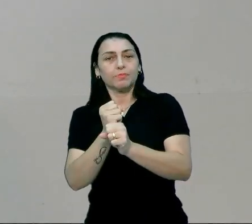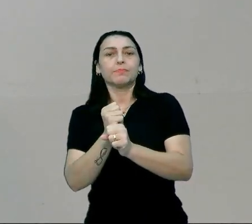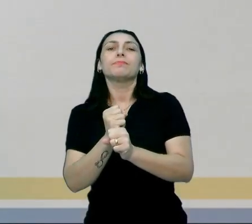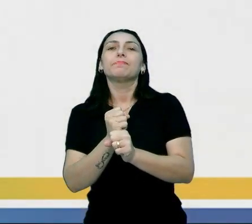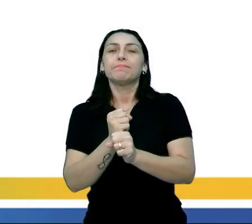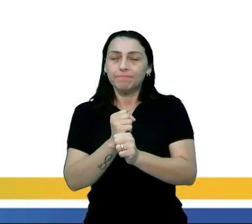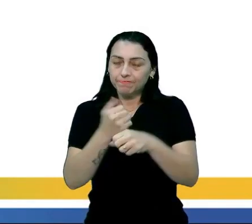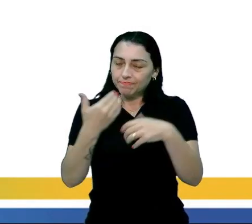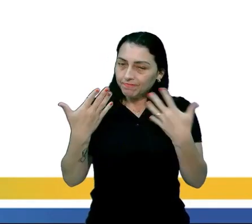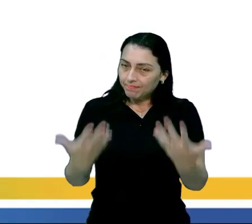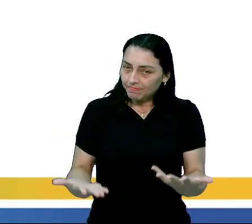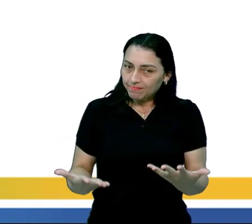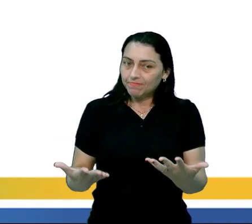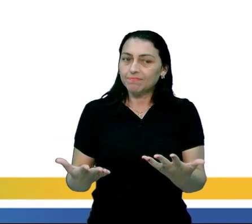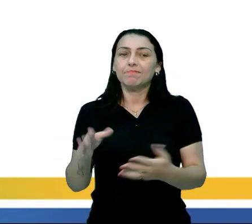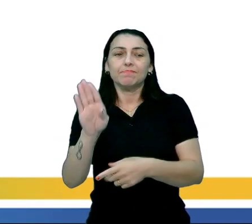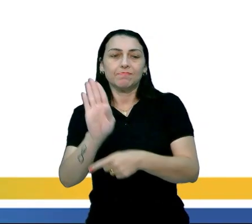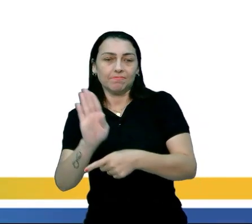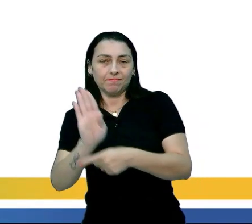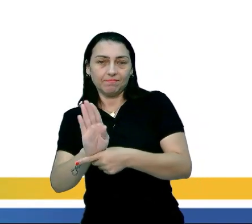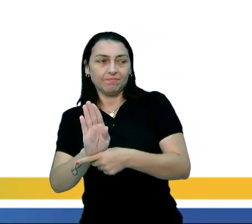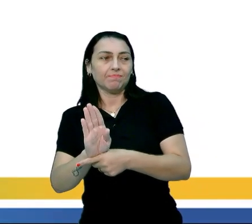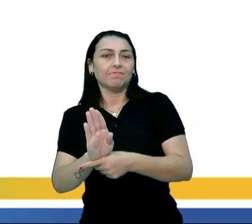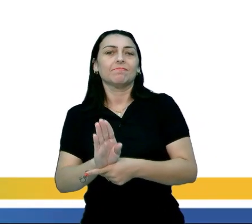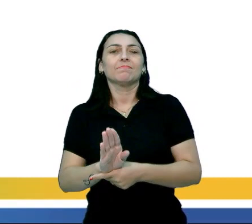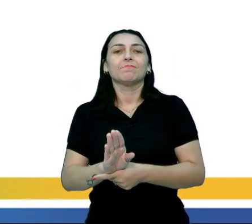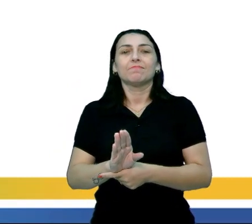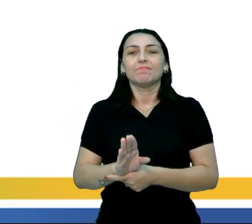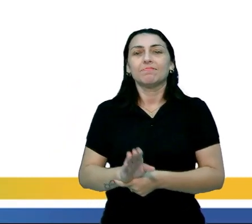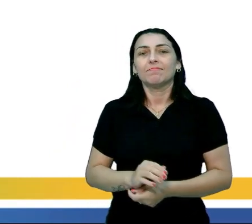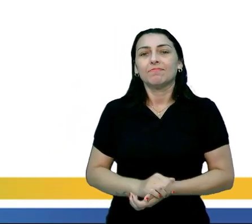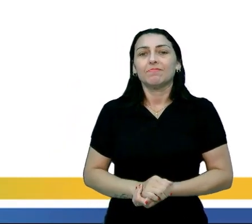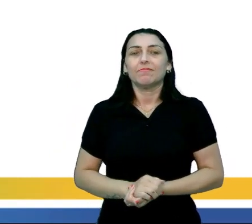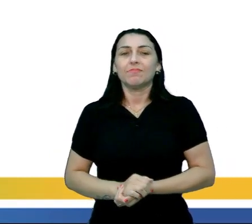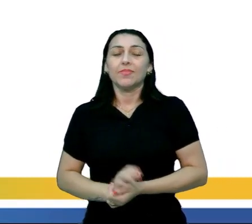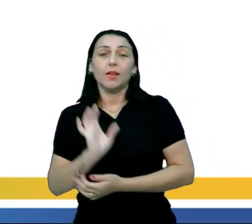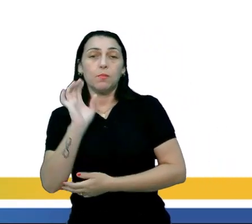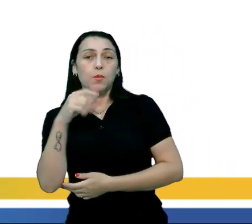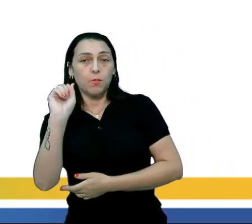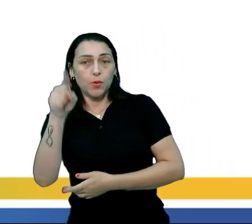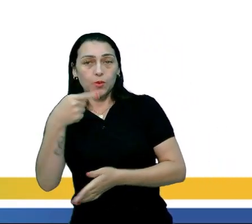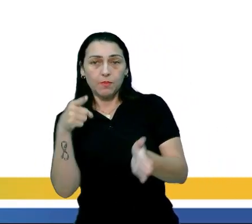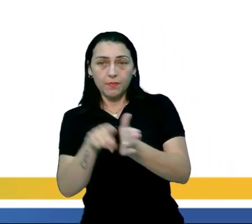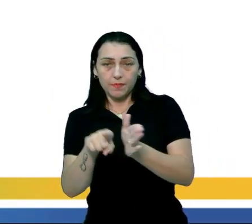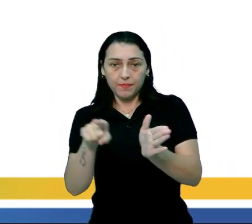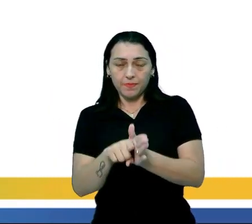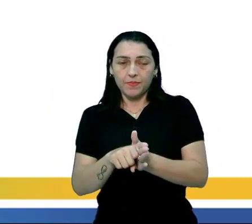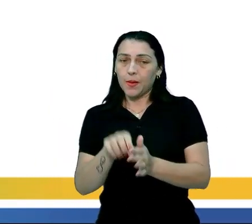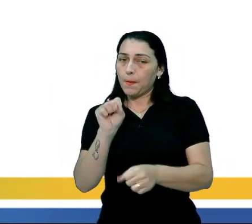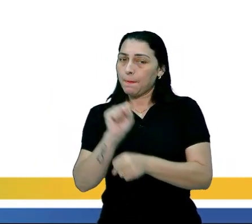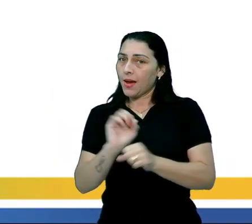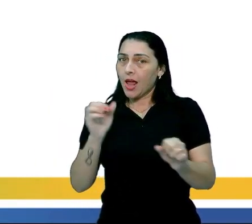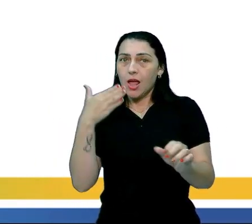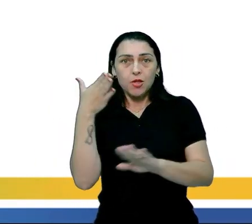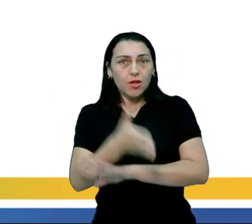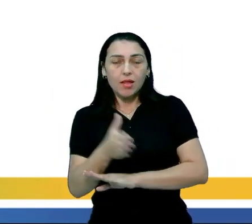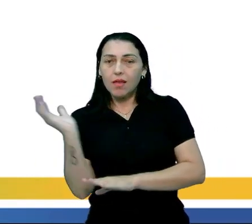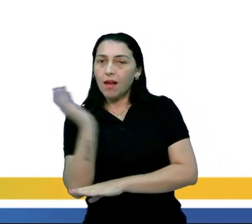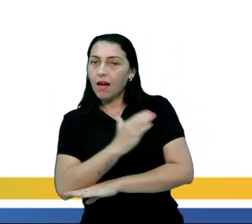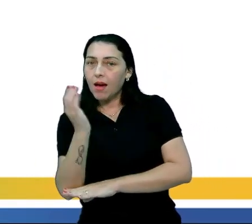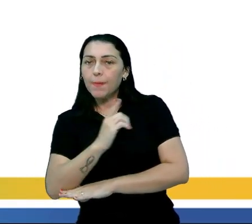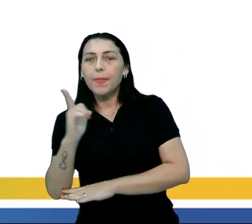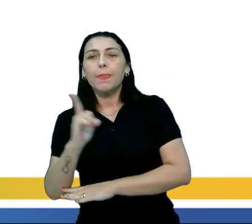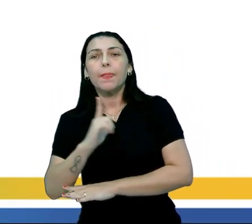Se é progredir, é gabarito B, B de bola, bom de bola. E a gente já tem a próxima, que a gente não para, que é direto. A gente